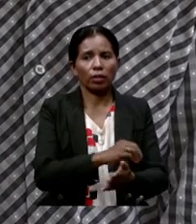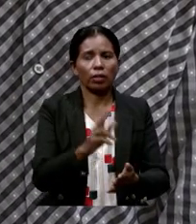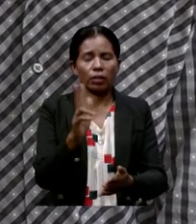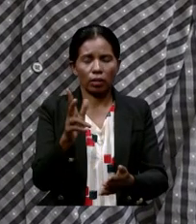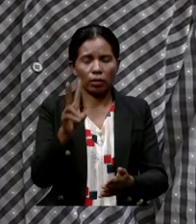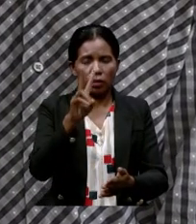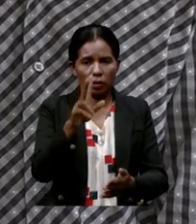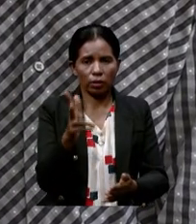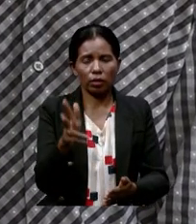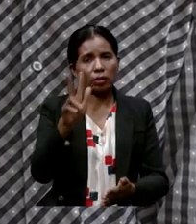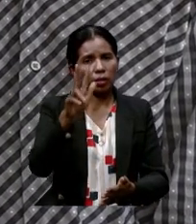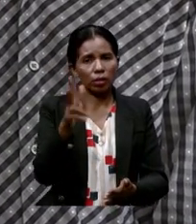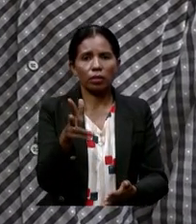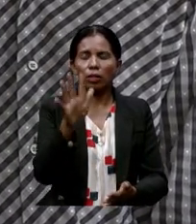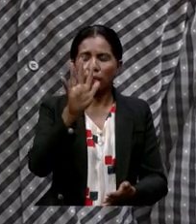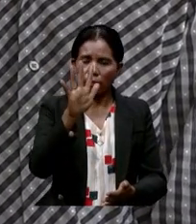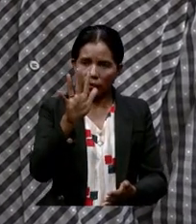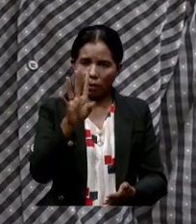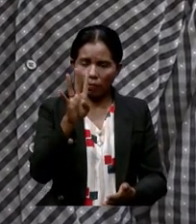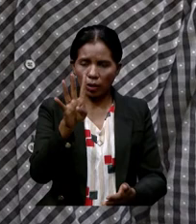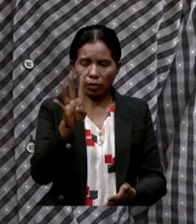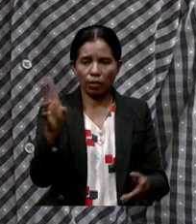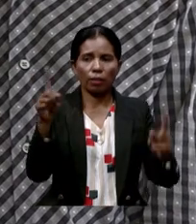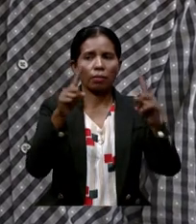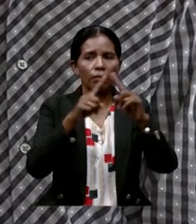33, 34, o regime